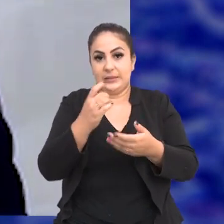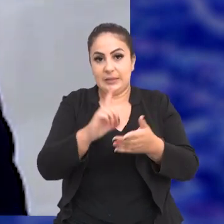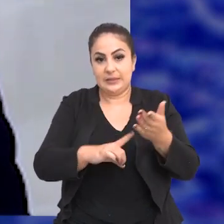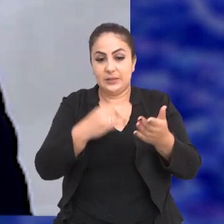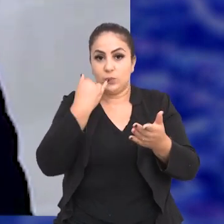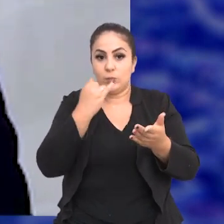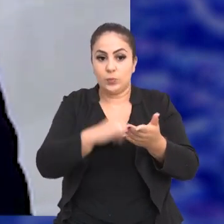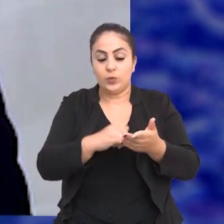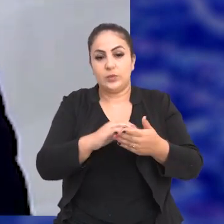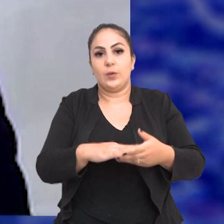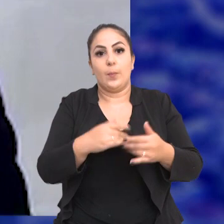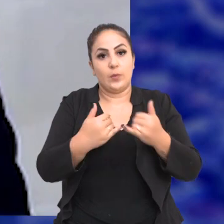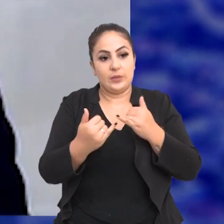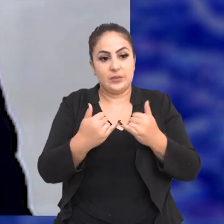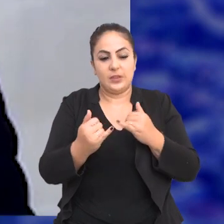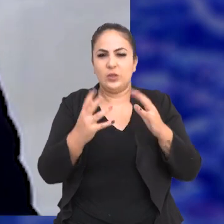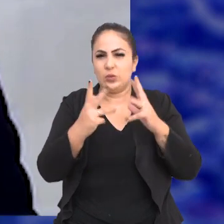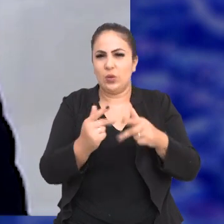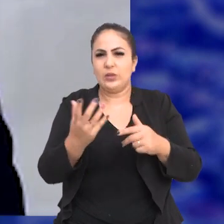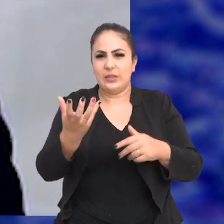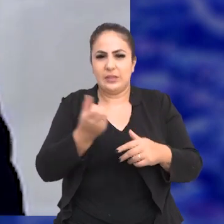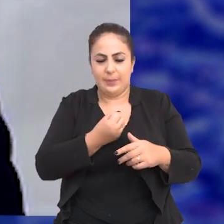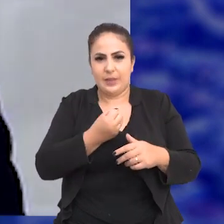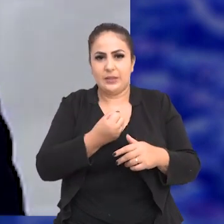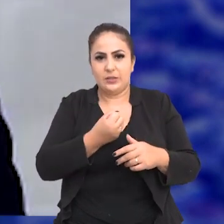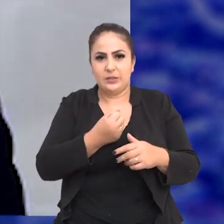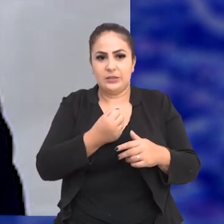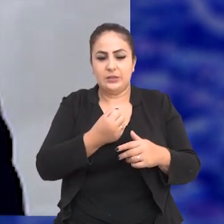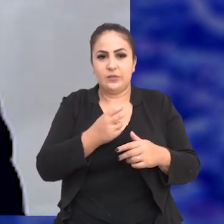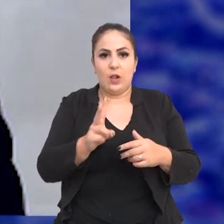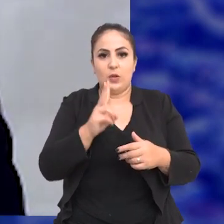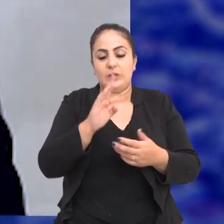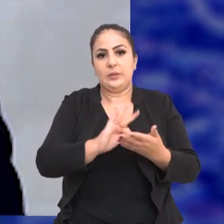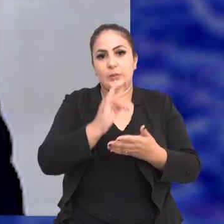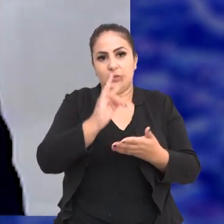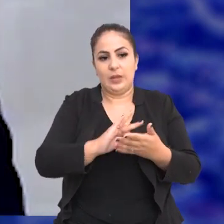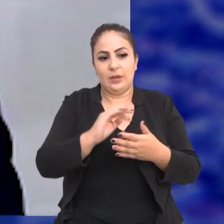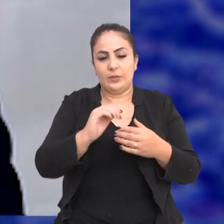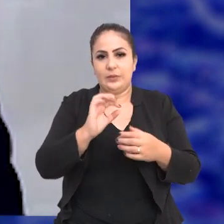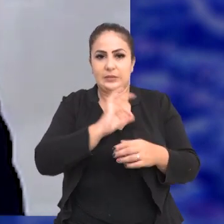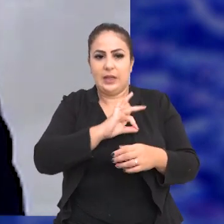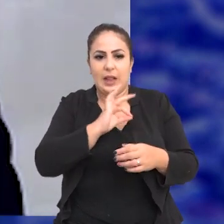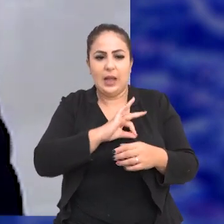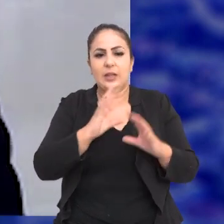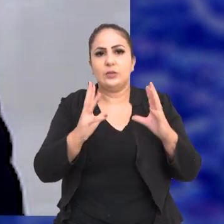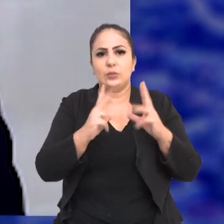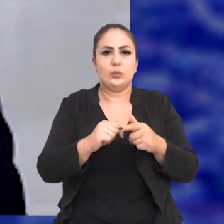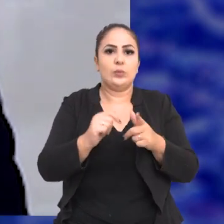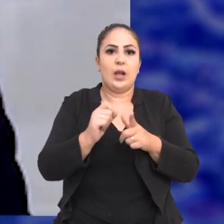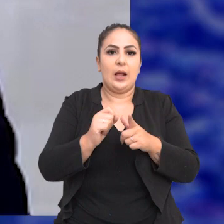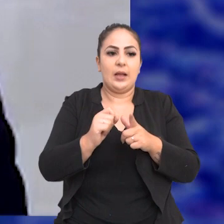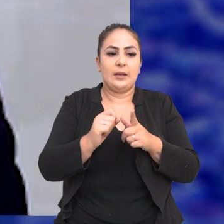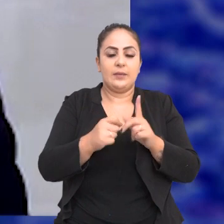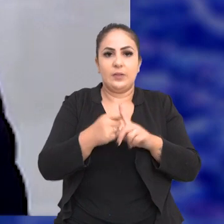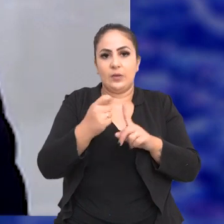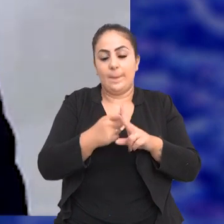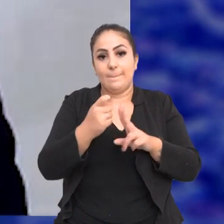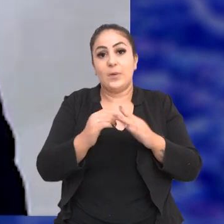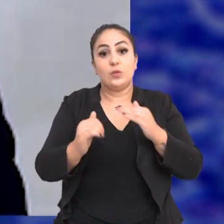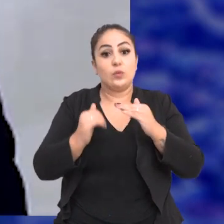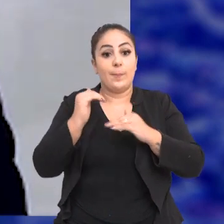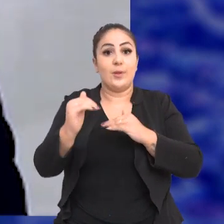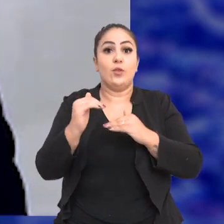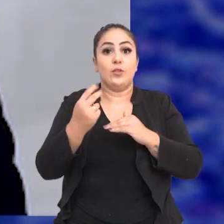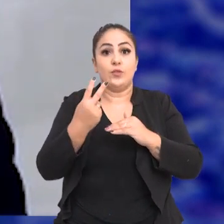imposto de renda, como, por exemplo, aqueles que receberam rendimentos tributáveis oriundos dos salários, arrendamentos, aluguéis, em valores superiores